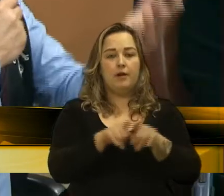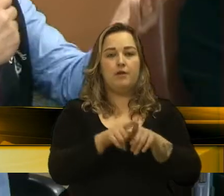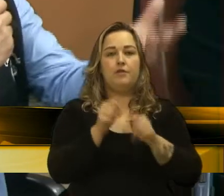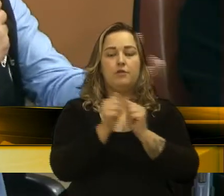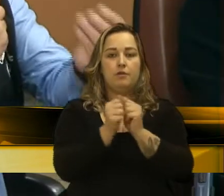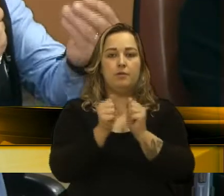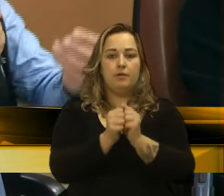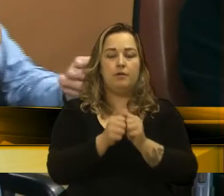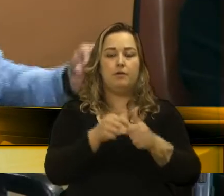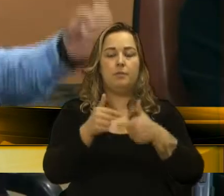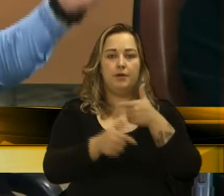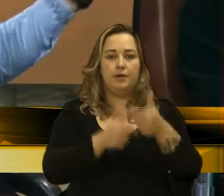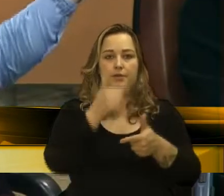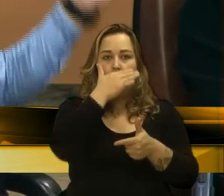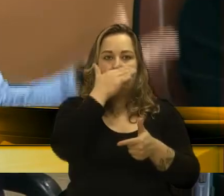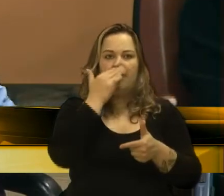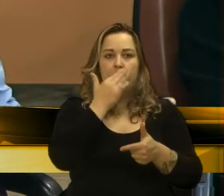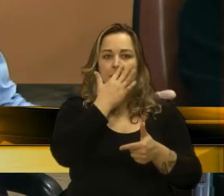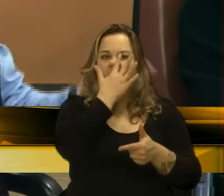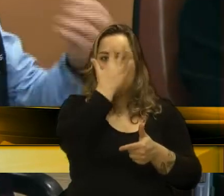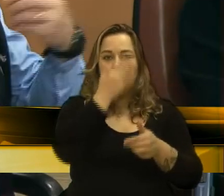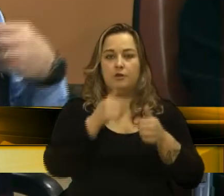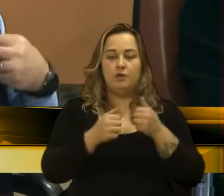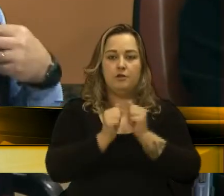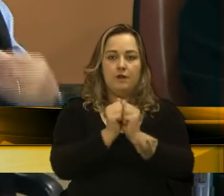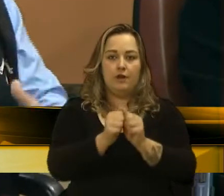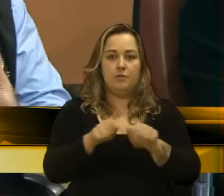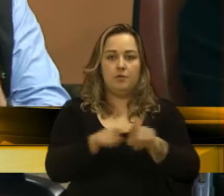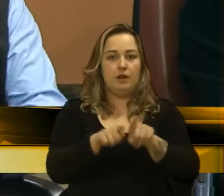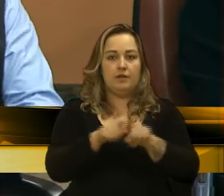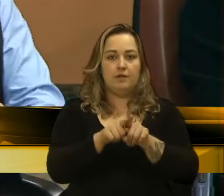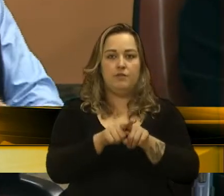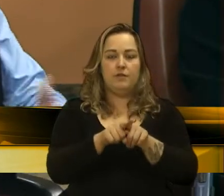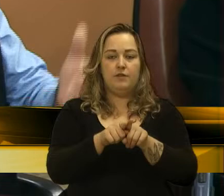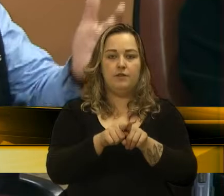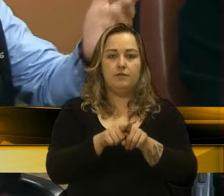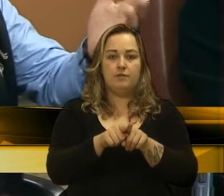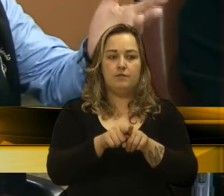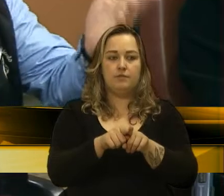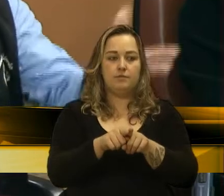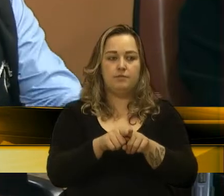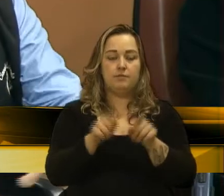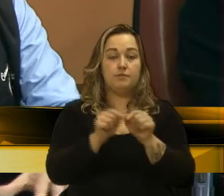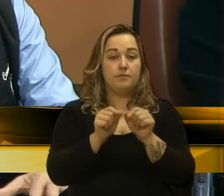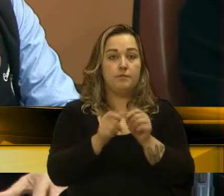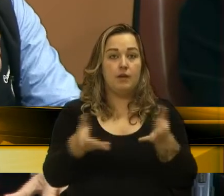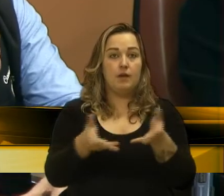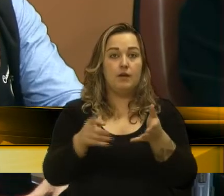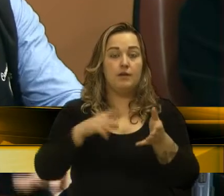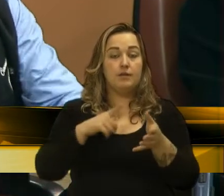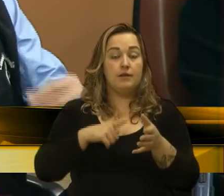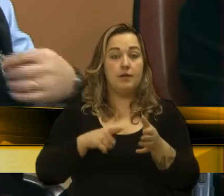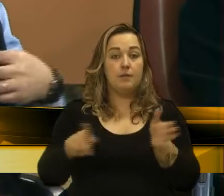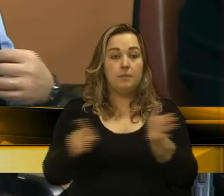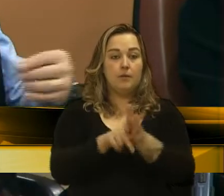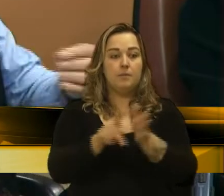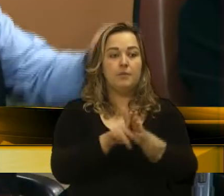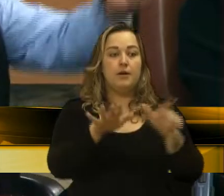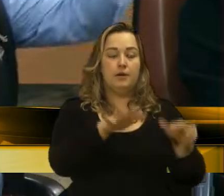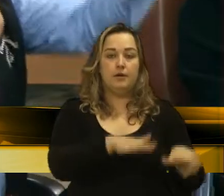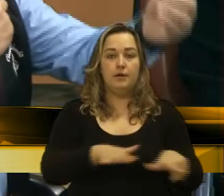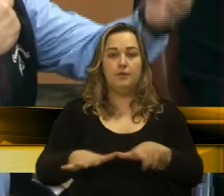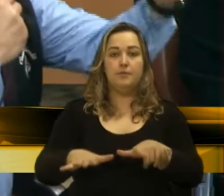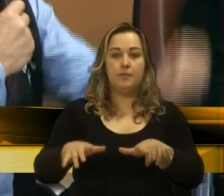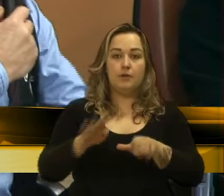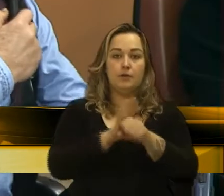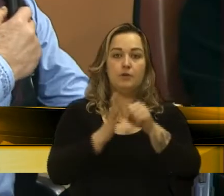Você não consegue manter um banheiro perto. Ontem a comunidade entrou em contato comigo que agora vai ter a Semana de Galópolis. A comunidade quer